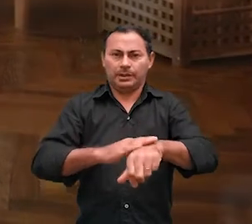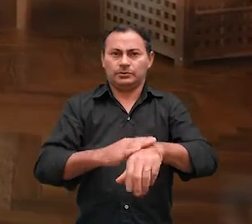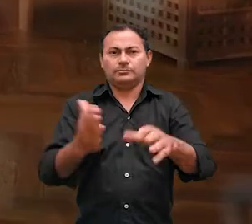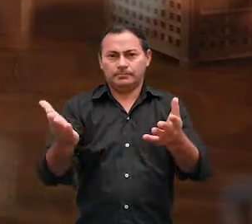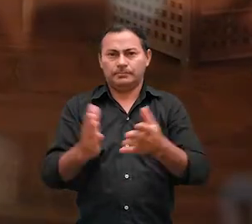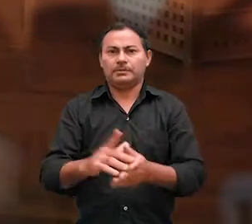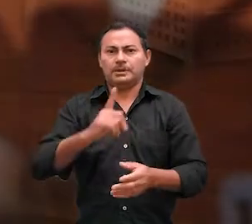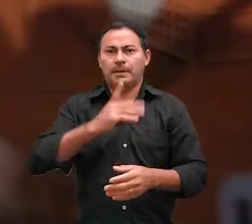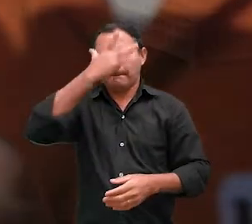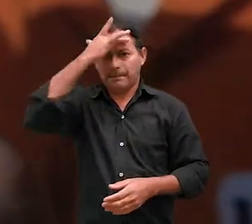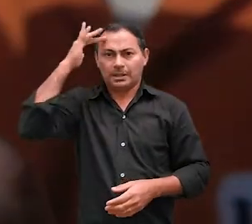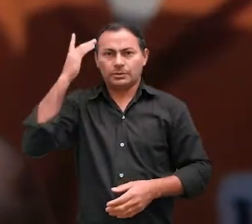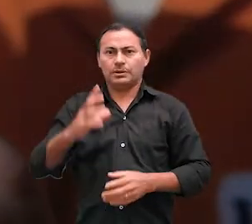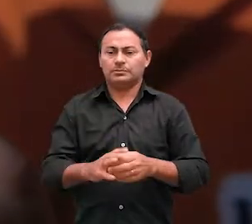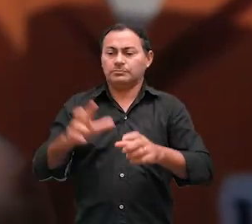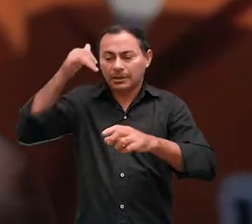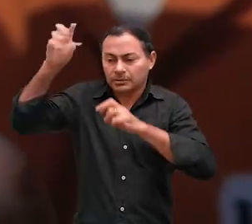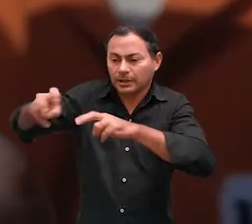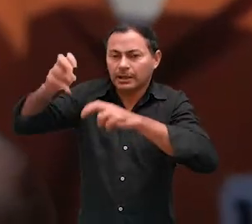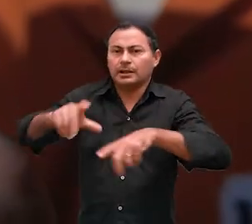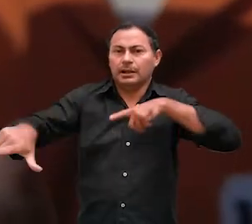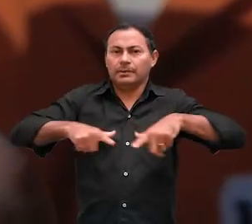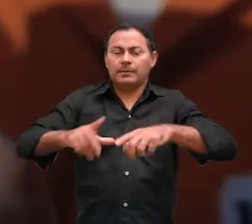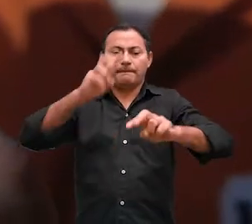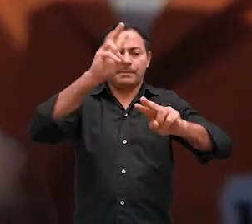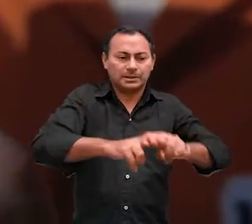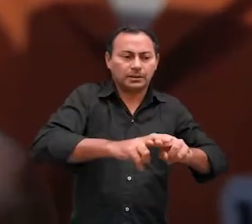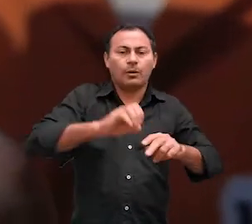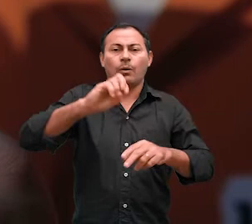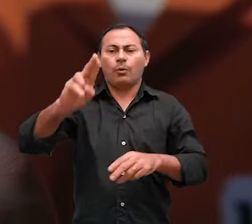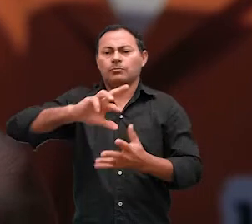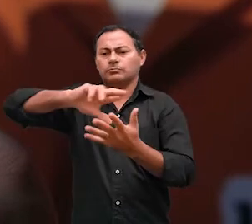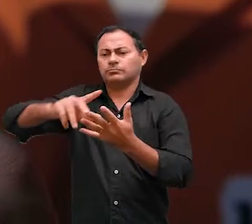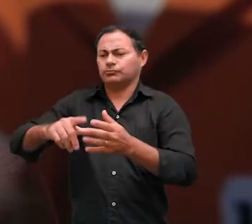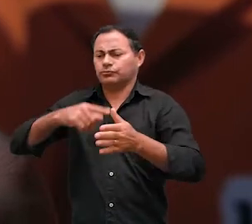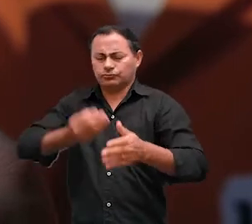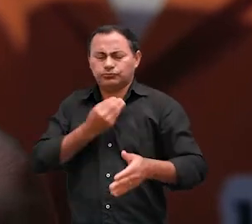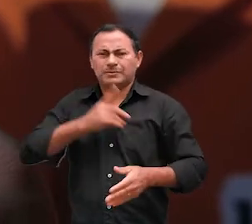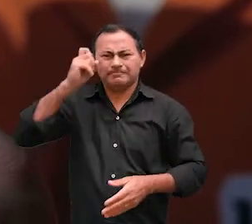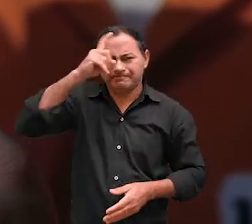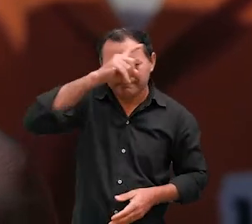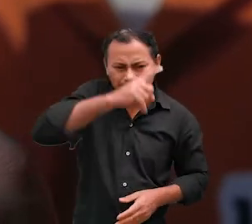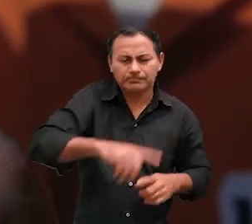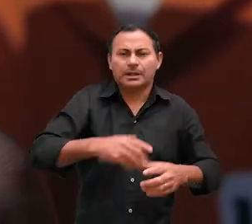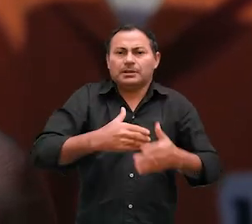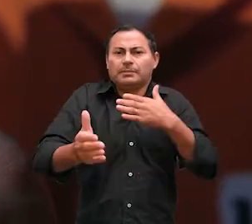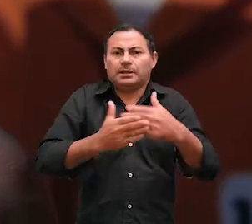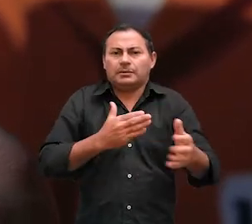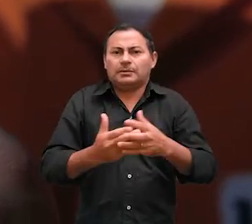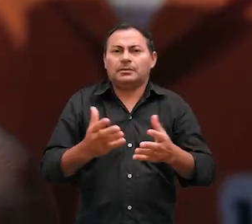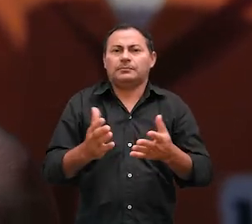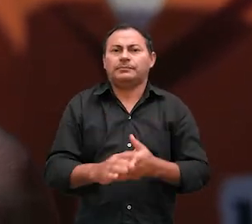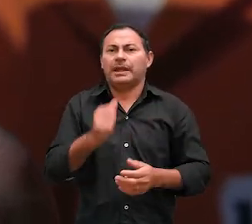circunstâncias existem pessoas que estão em Campos de trabalho em prisões ou passando por Vales profundos Mas que